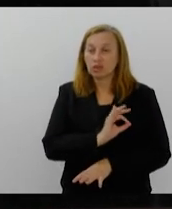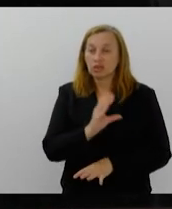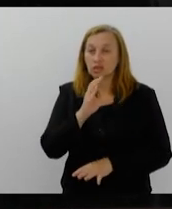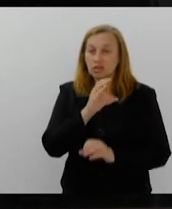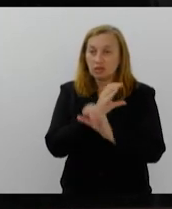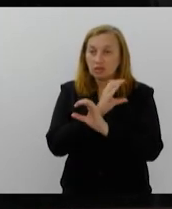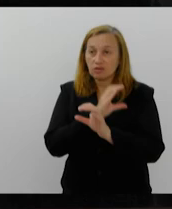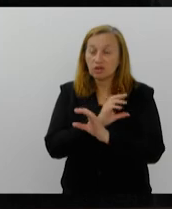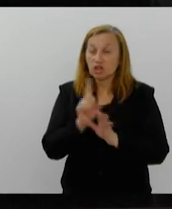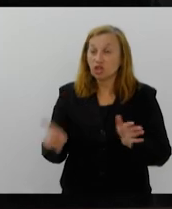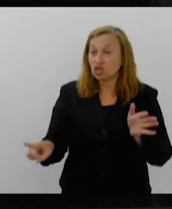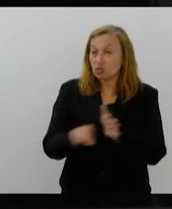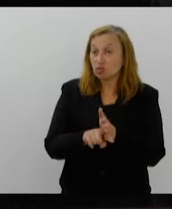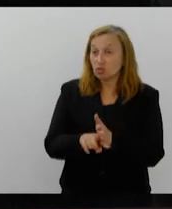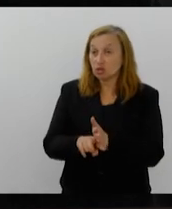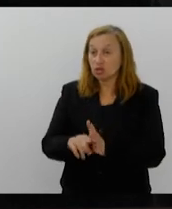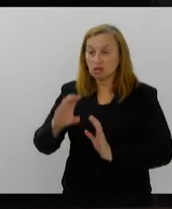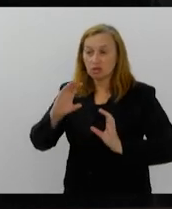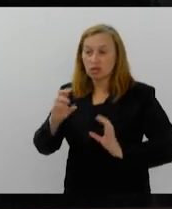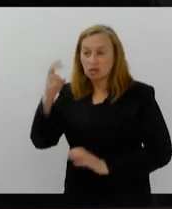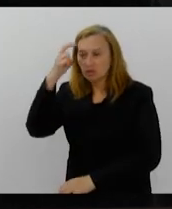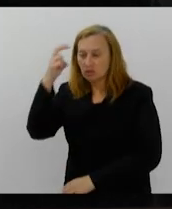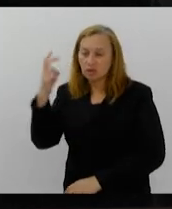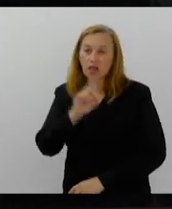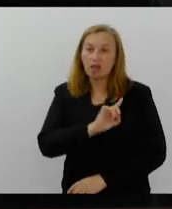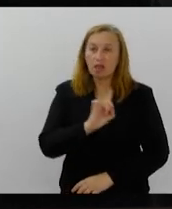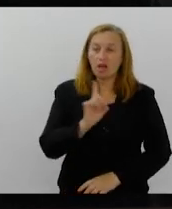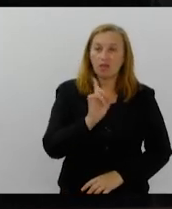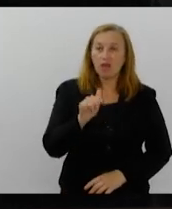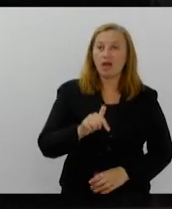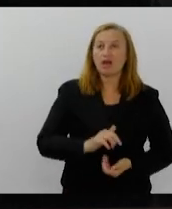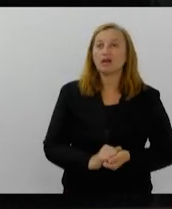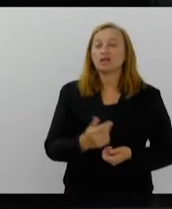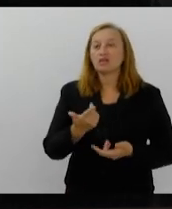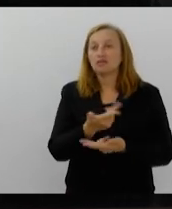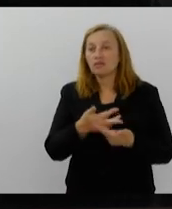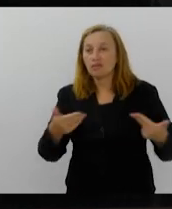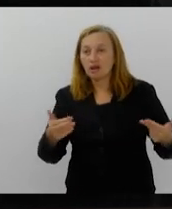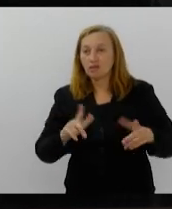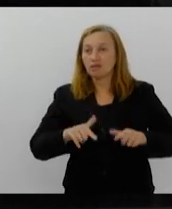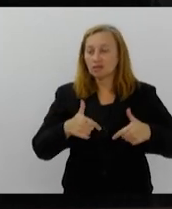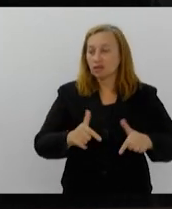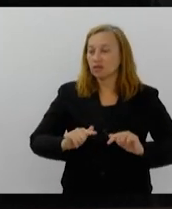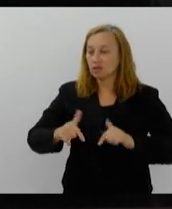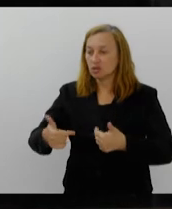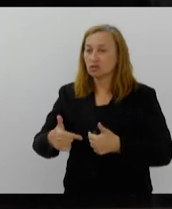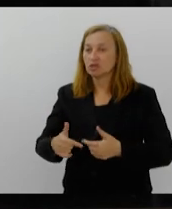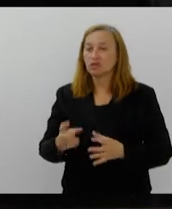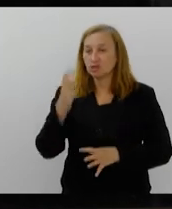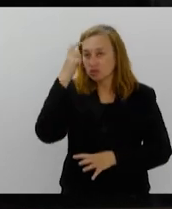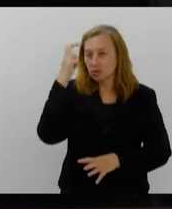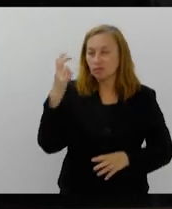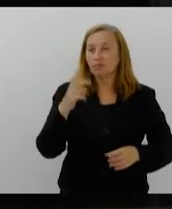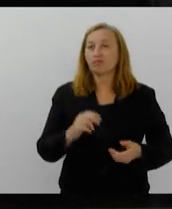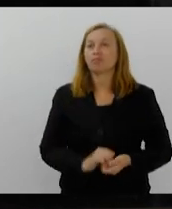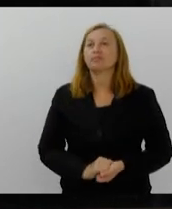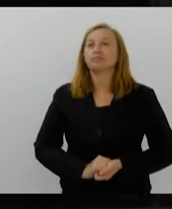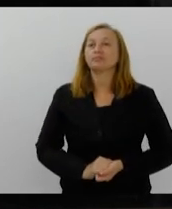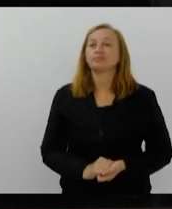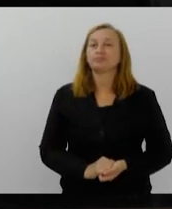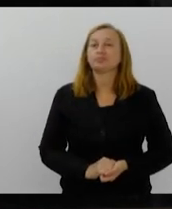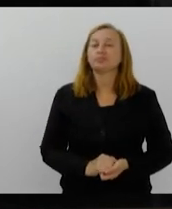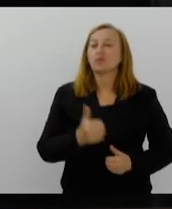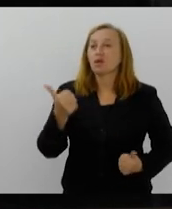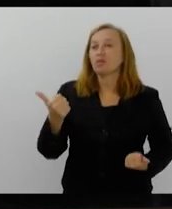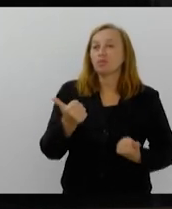cultura? Provavelmente não, né? Afinal, a gente tem uma redução em várias ações da pasta de cultura, inclusive do